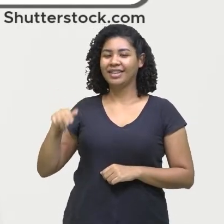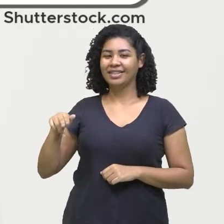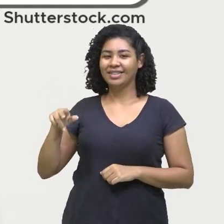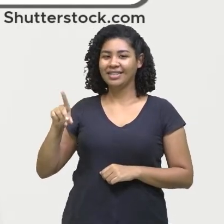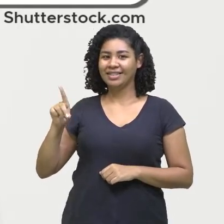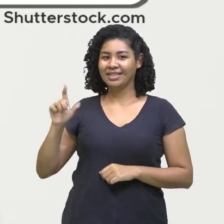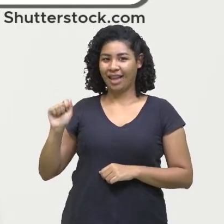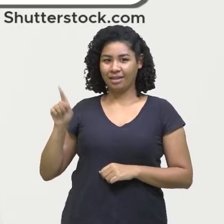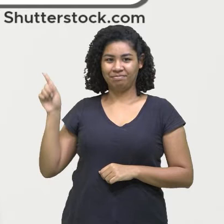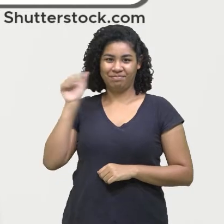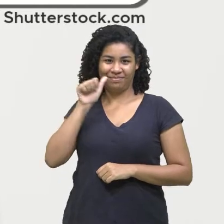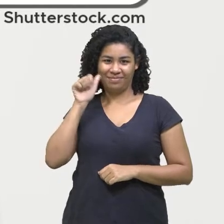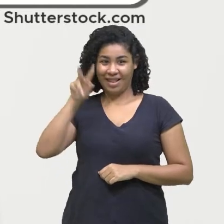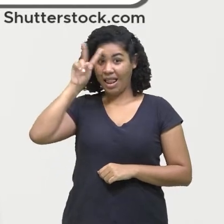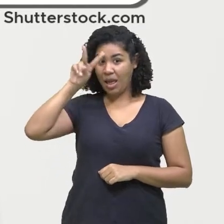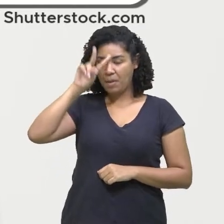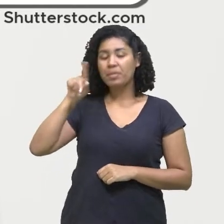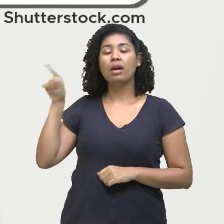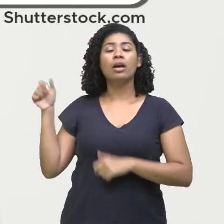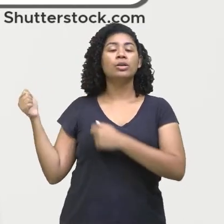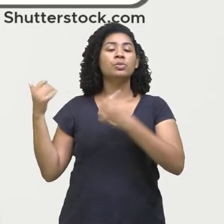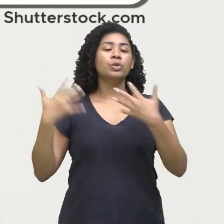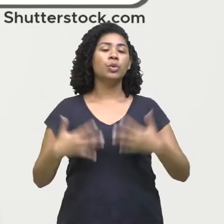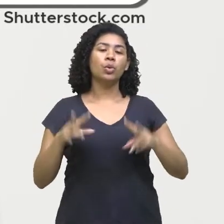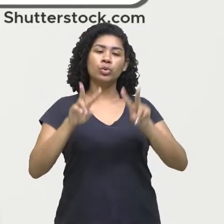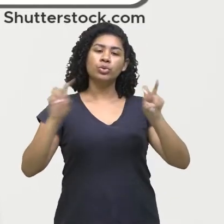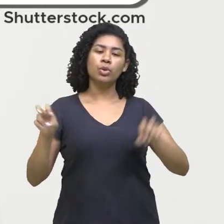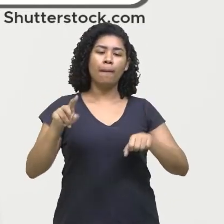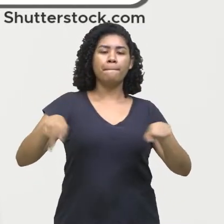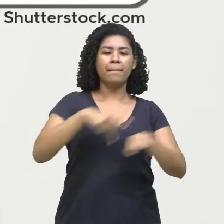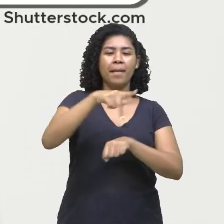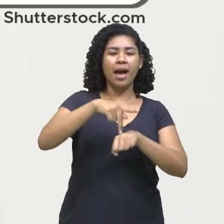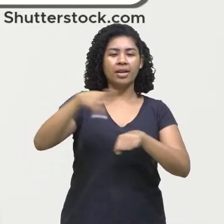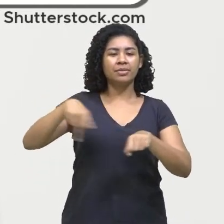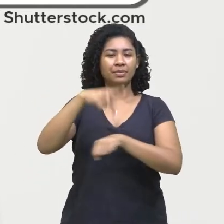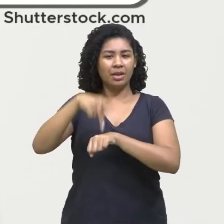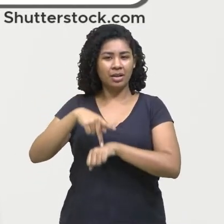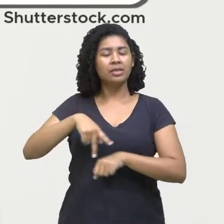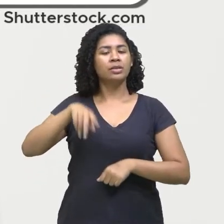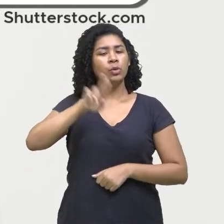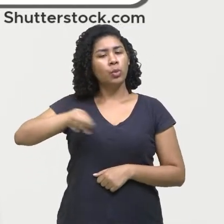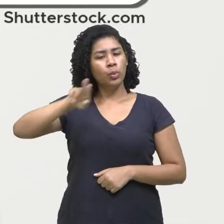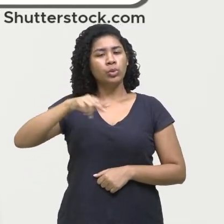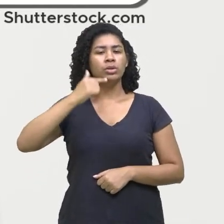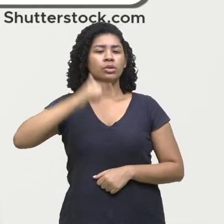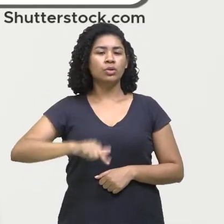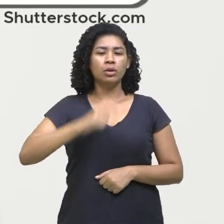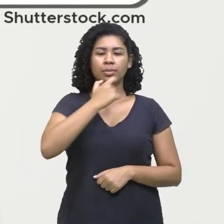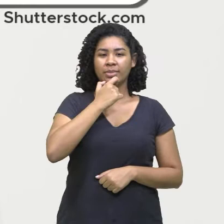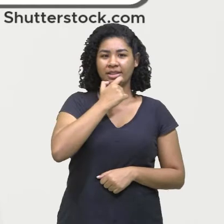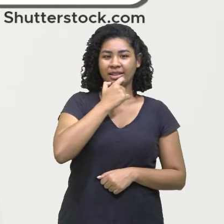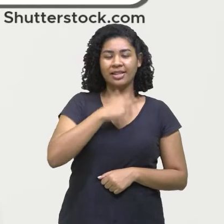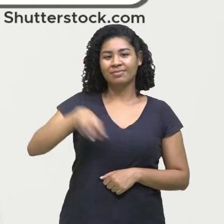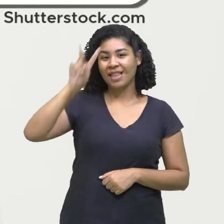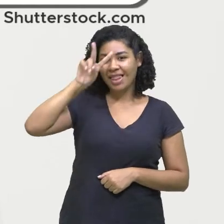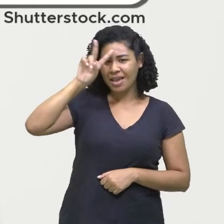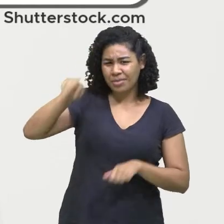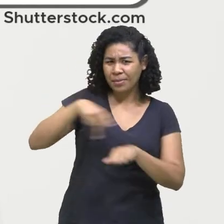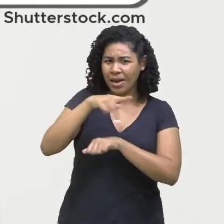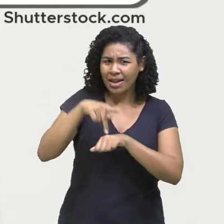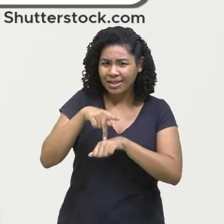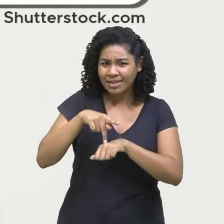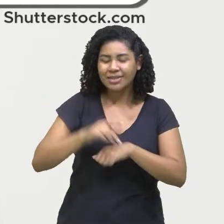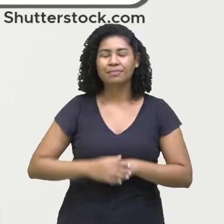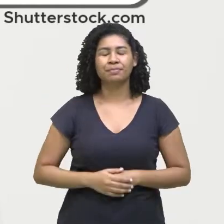que falam inglês, não é verdade? Vamos relembrar um pouquinho rapidamente aqui comigo? Então, olha só,